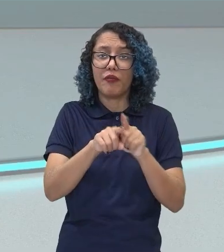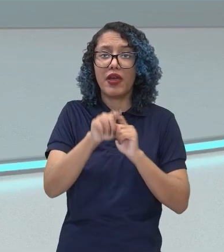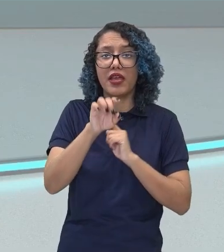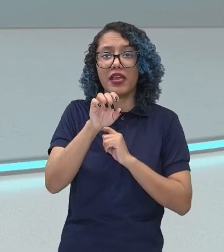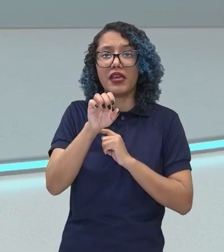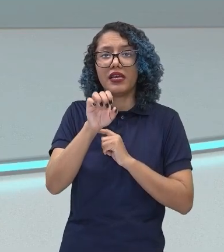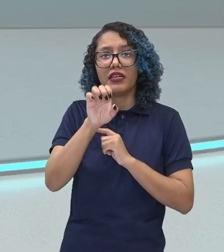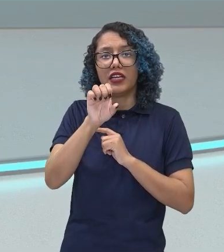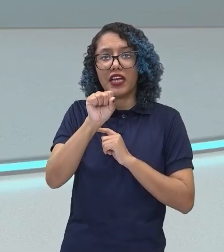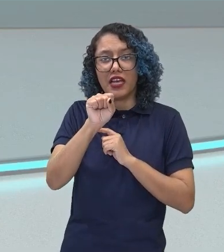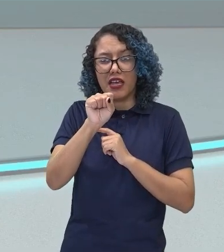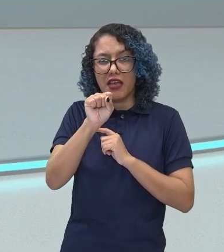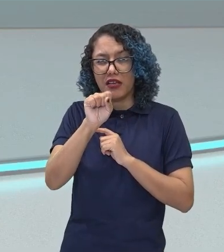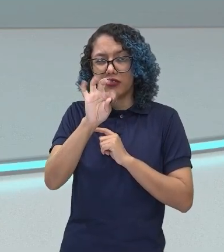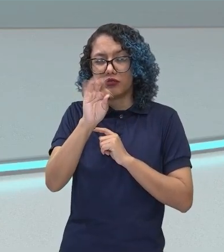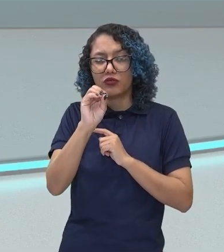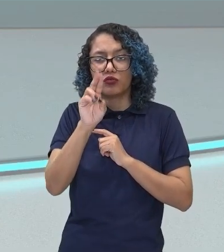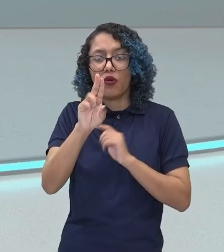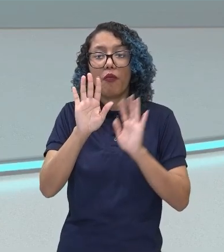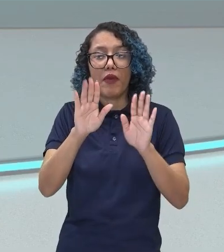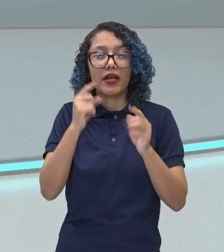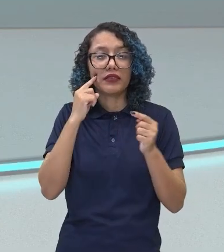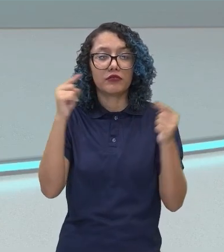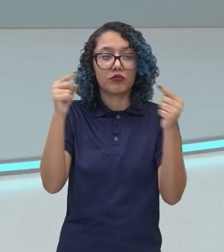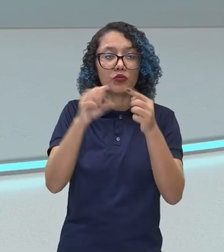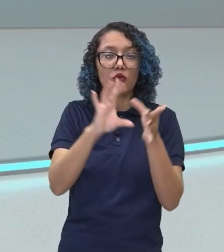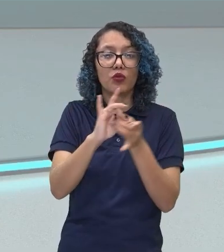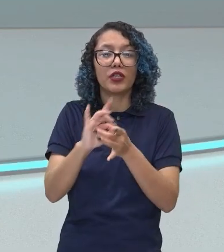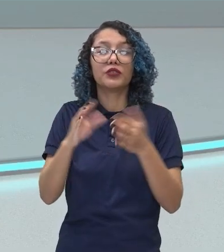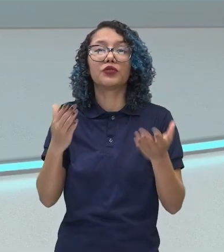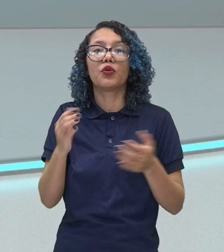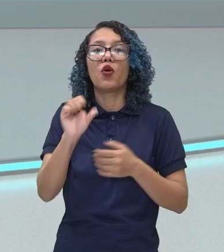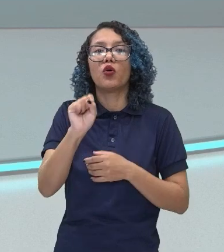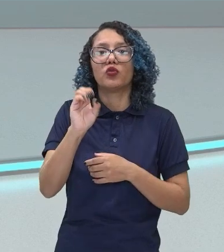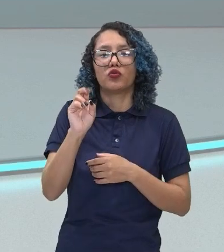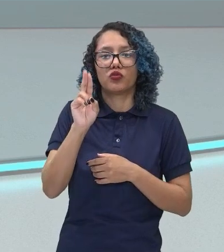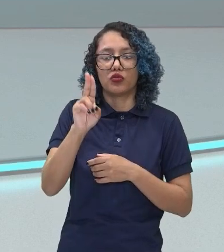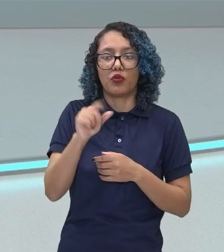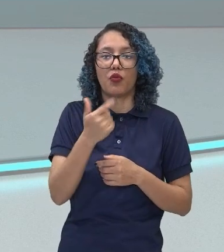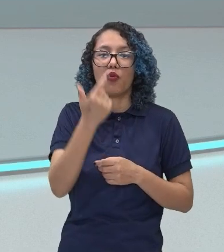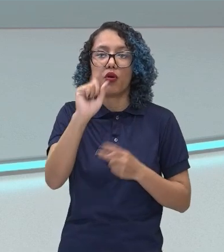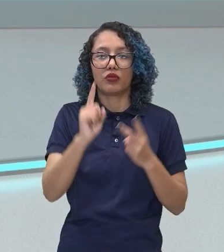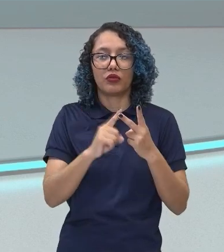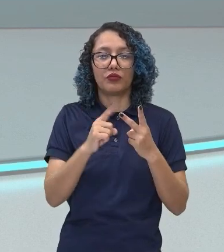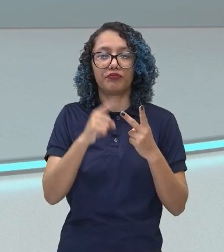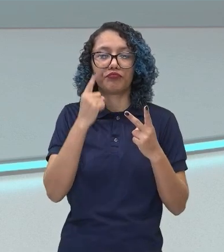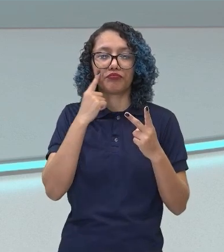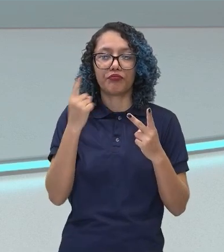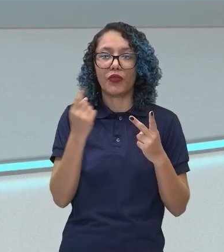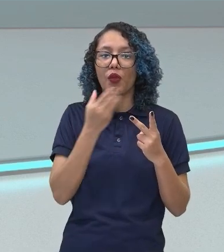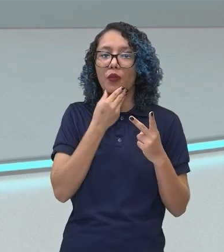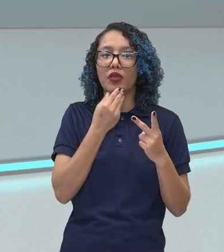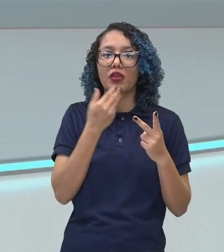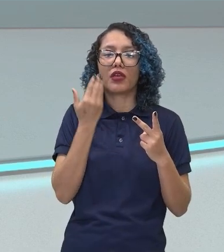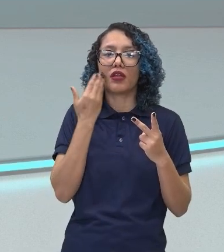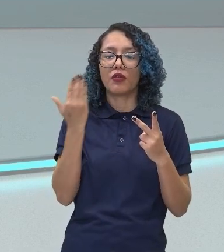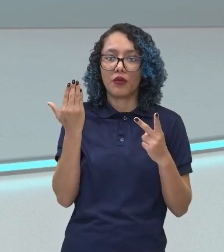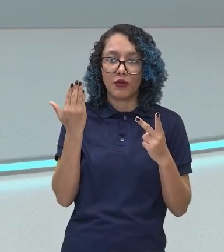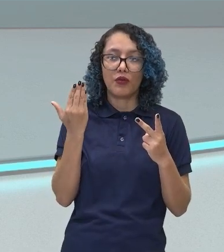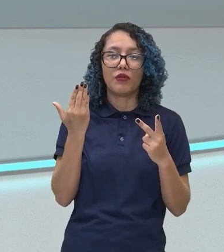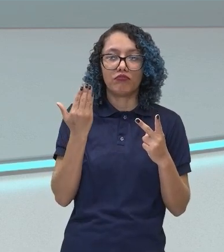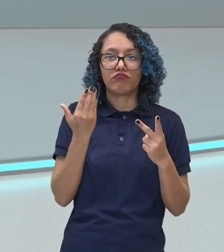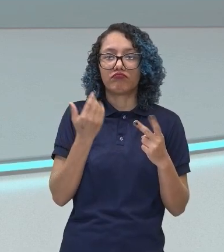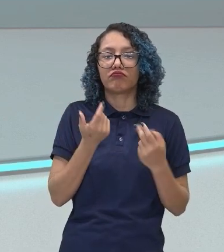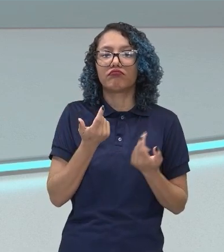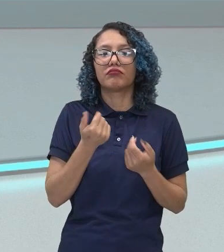sou AI ethicist. Aí o nosso próximo personagem fala assim, I am a robot trainer. Eu sou um treinador